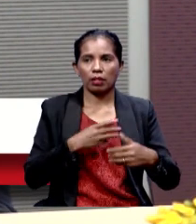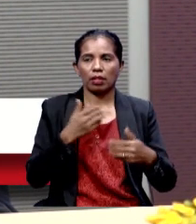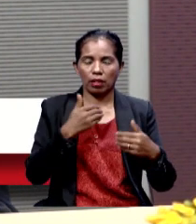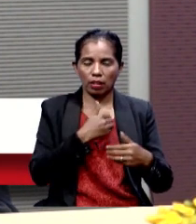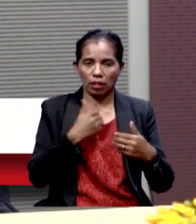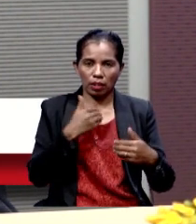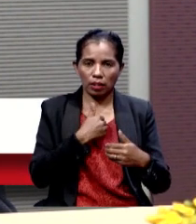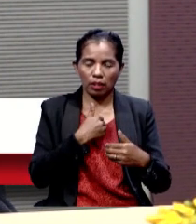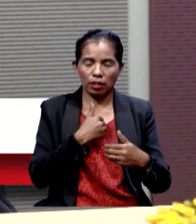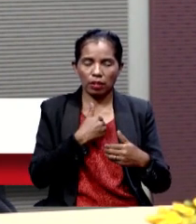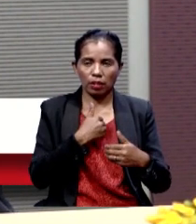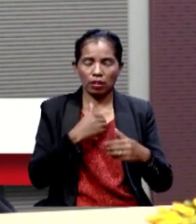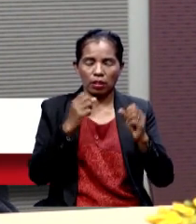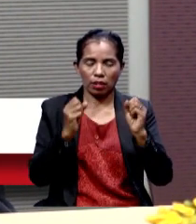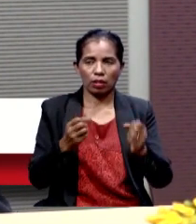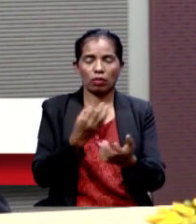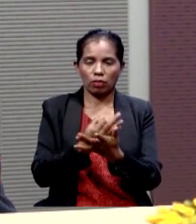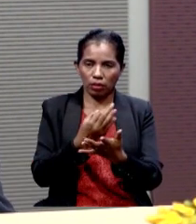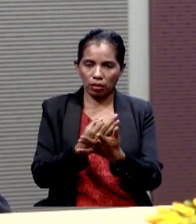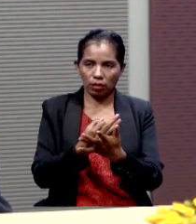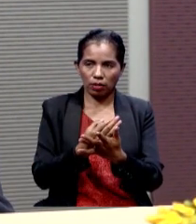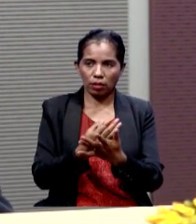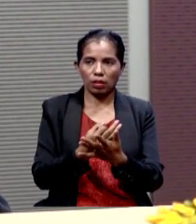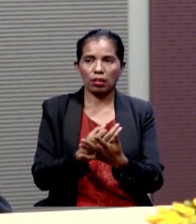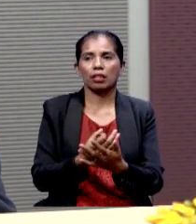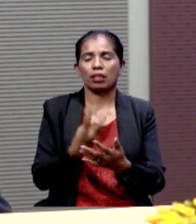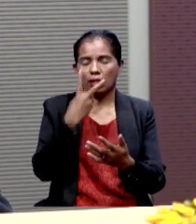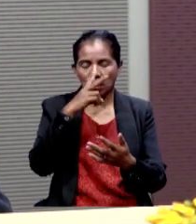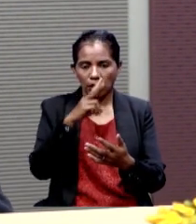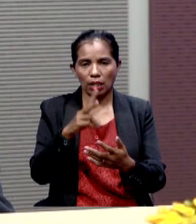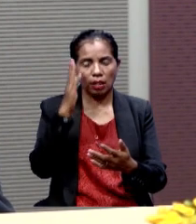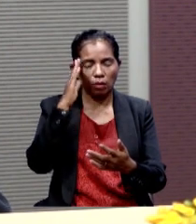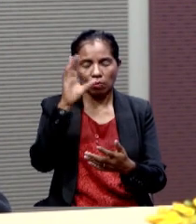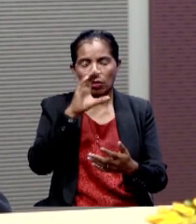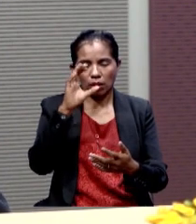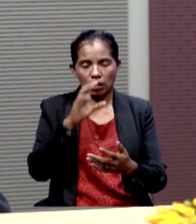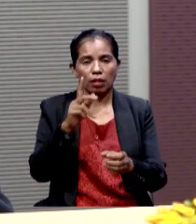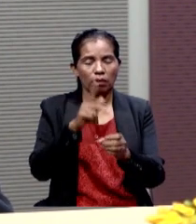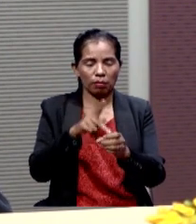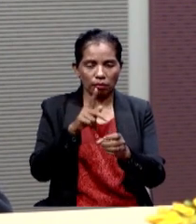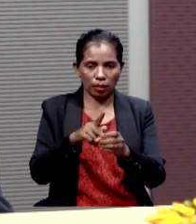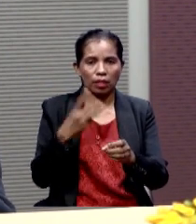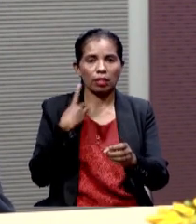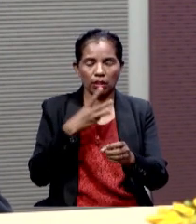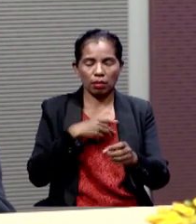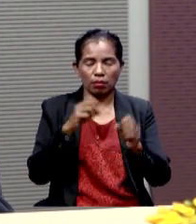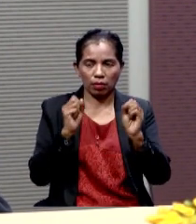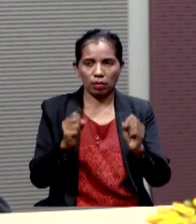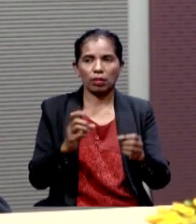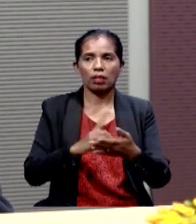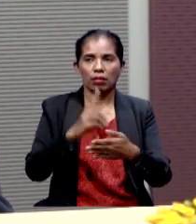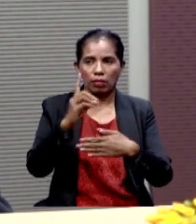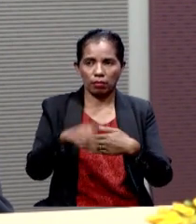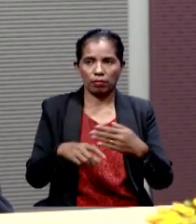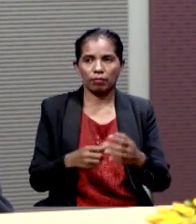reserva, 100%. Então tem que descobrir também o seu campo de Arcelo, mas que foi em avanço. Sunrise, você está discutindo, você está desenvolvendo, foi em